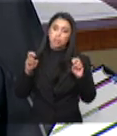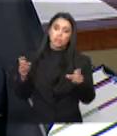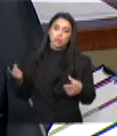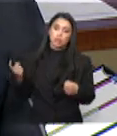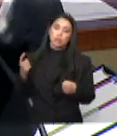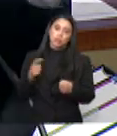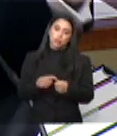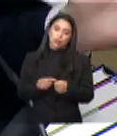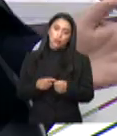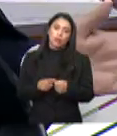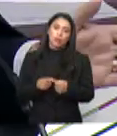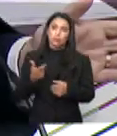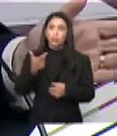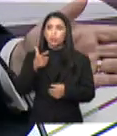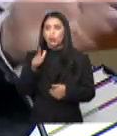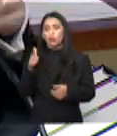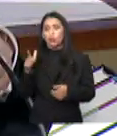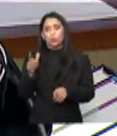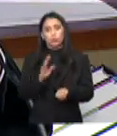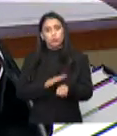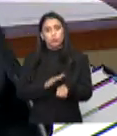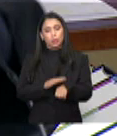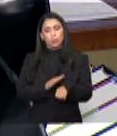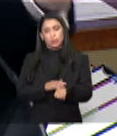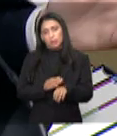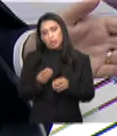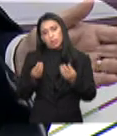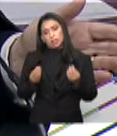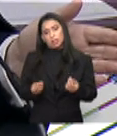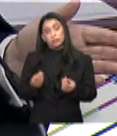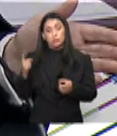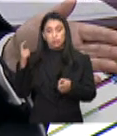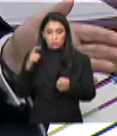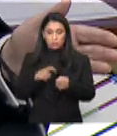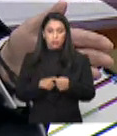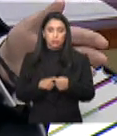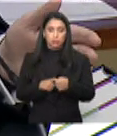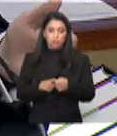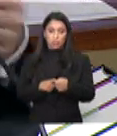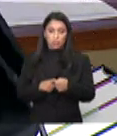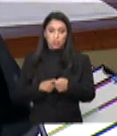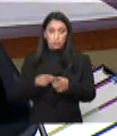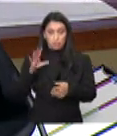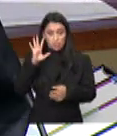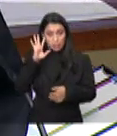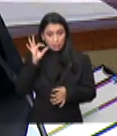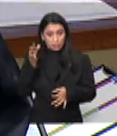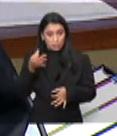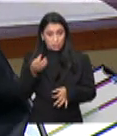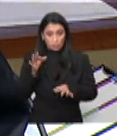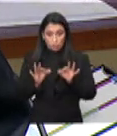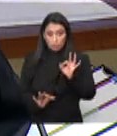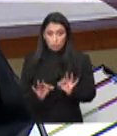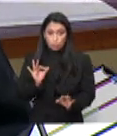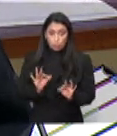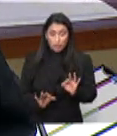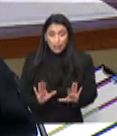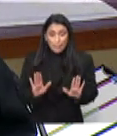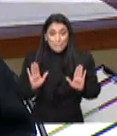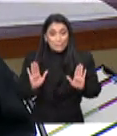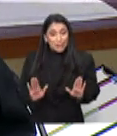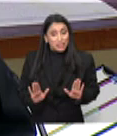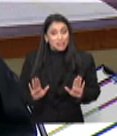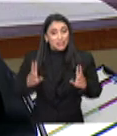aqui, em algum modo ou forma, e nós voltaremos a deliberar. Porque se este tema